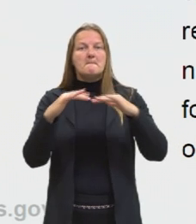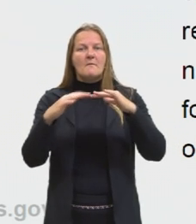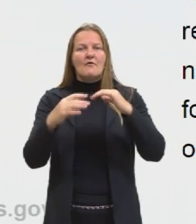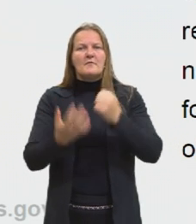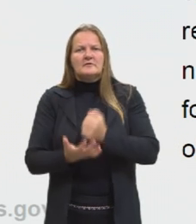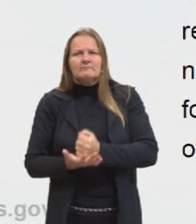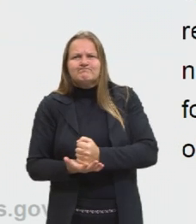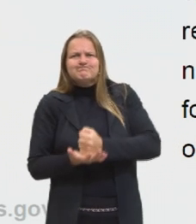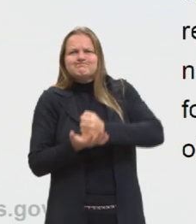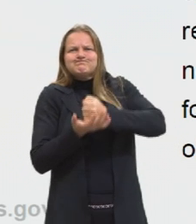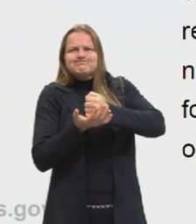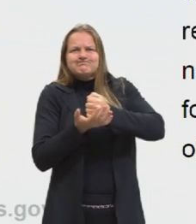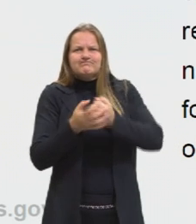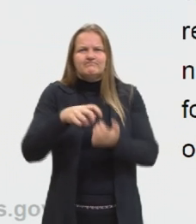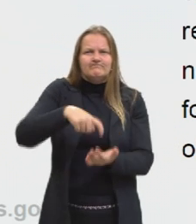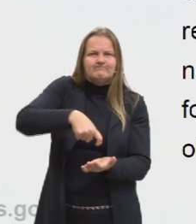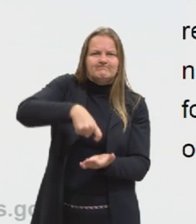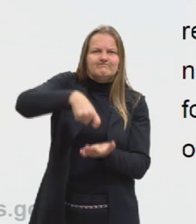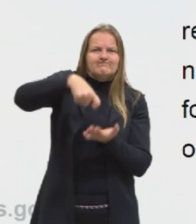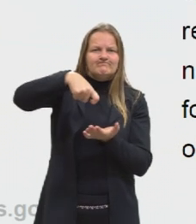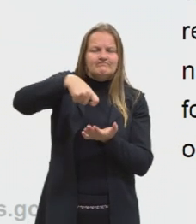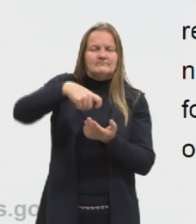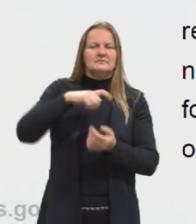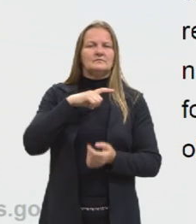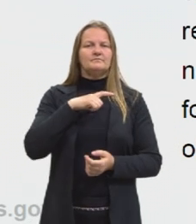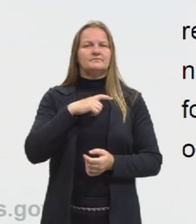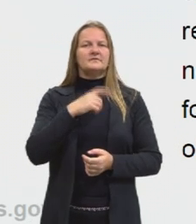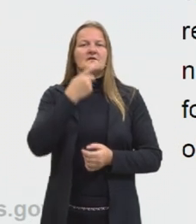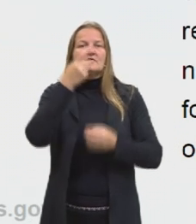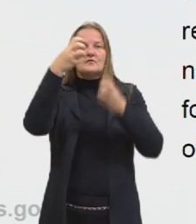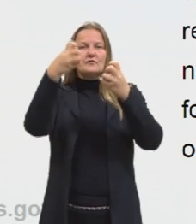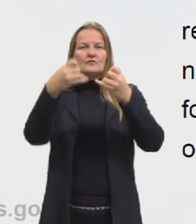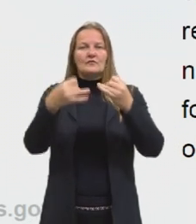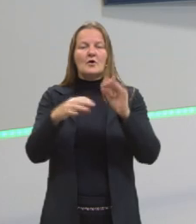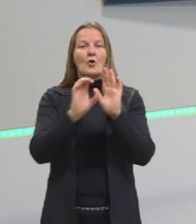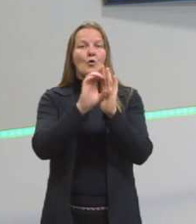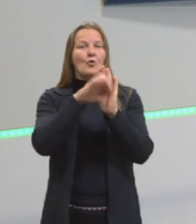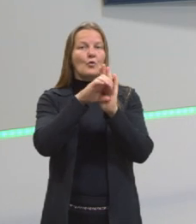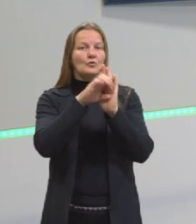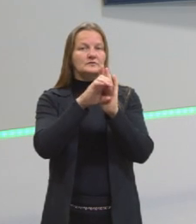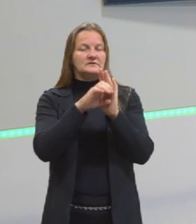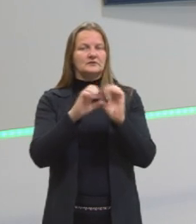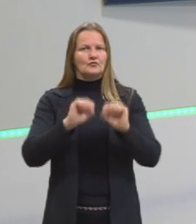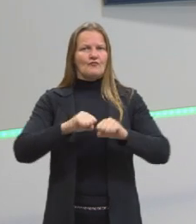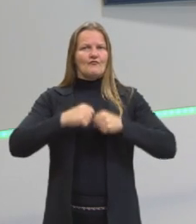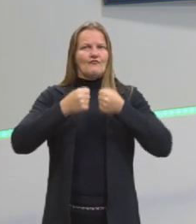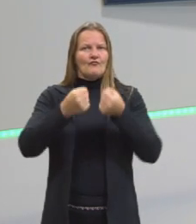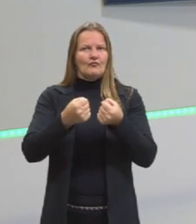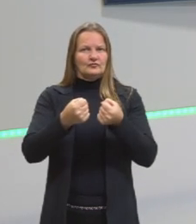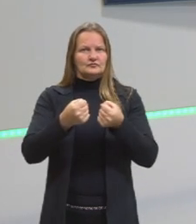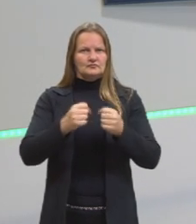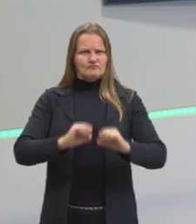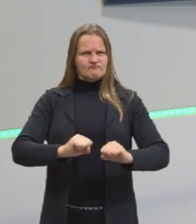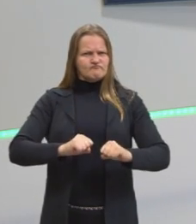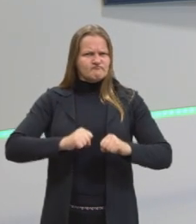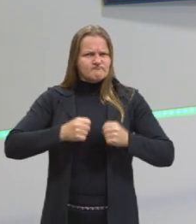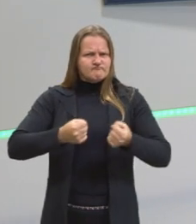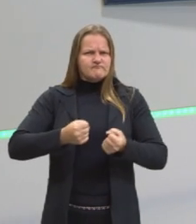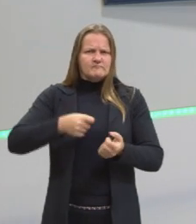pela força aplicada então a gente falou né pessoal sobre o conceito de força que era onde a gente né